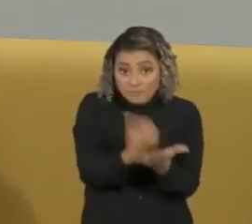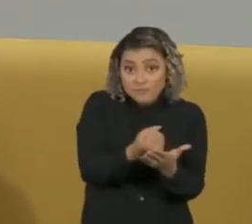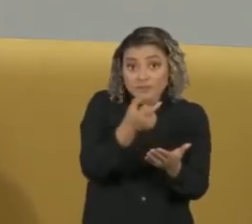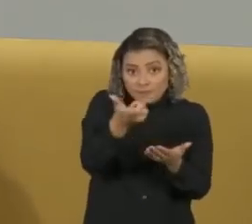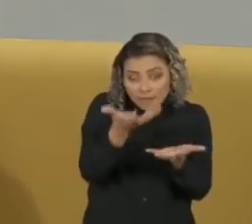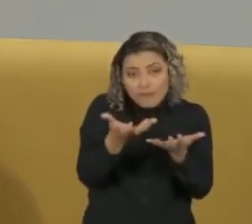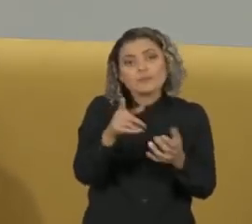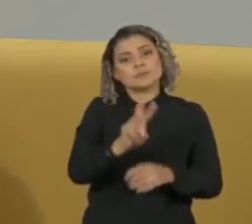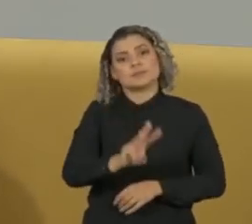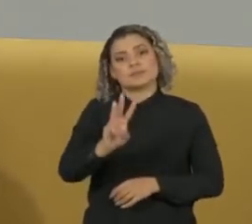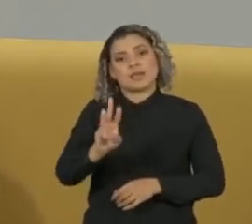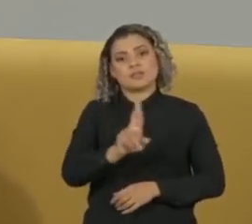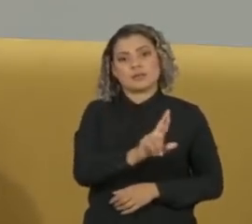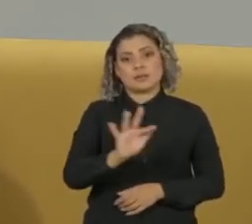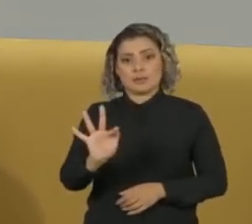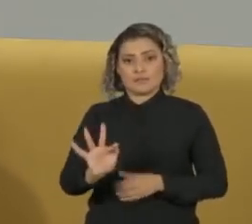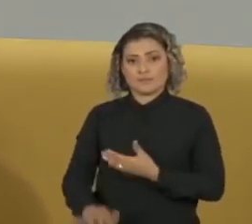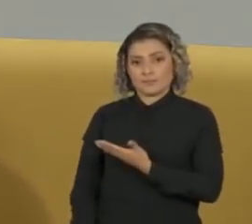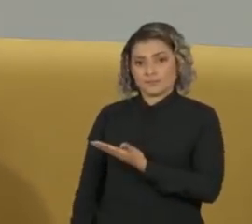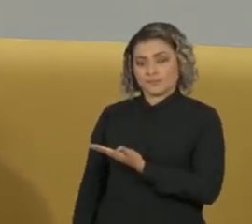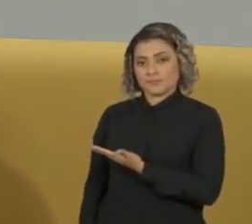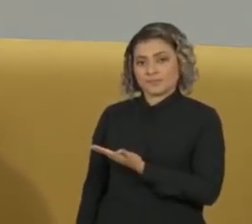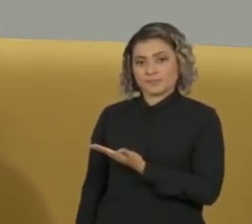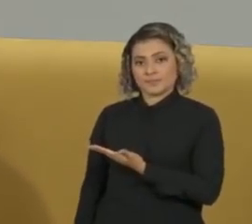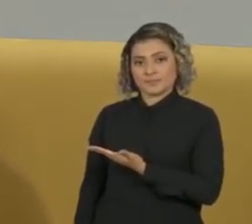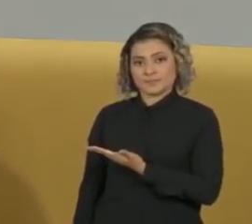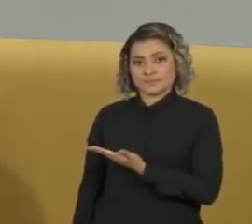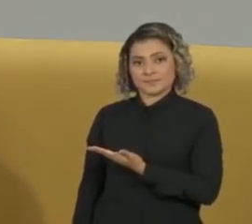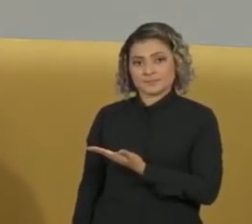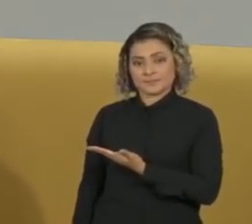ir até o site da Receita Federal,